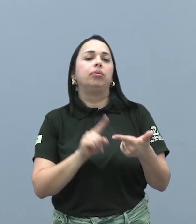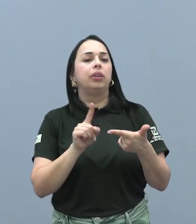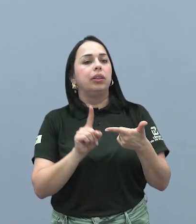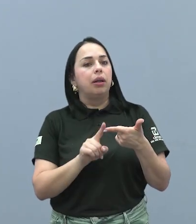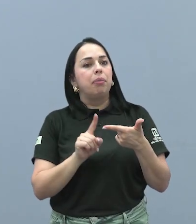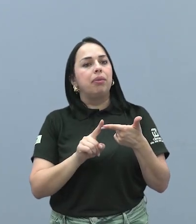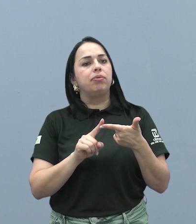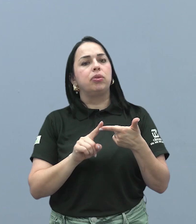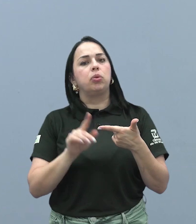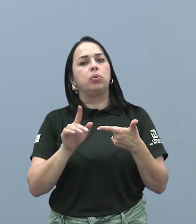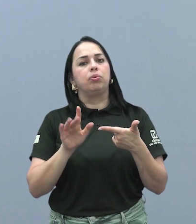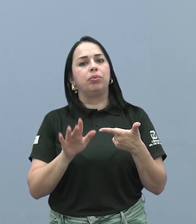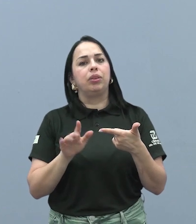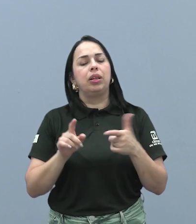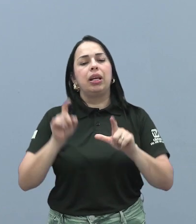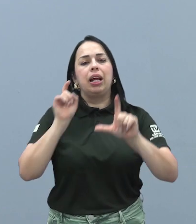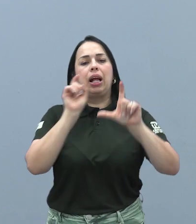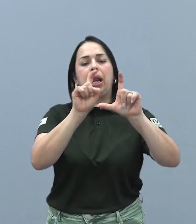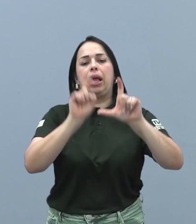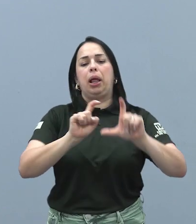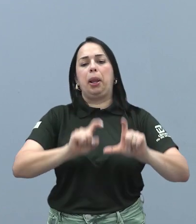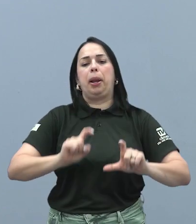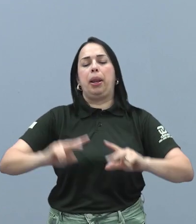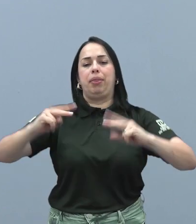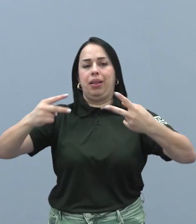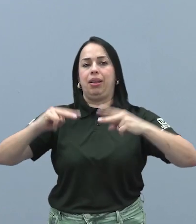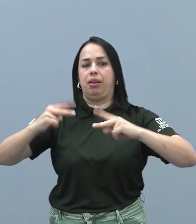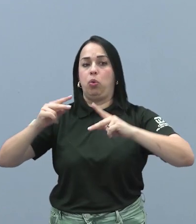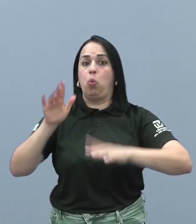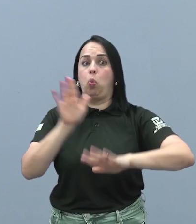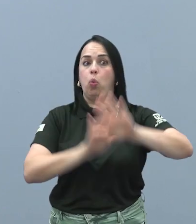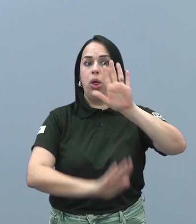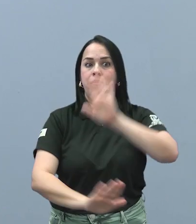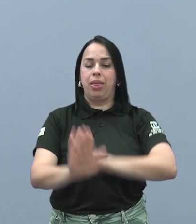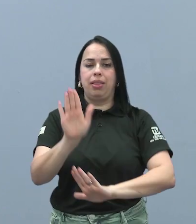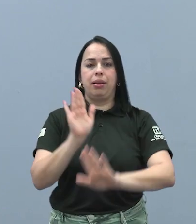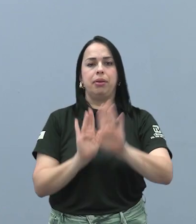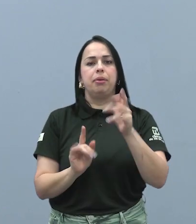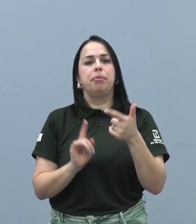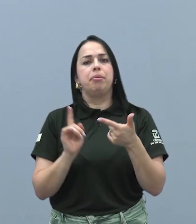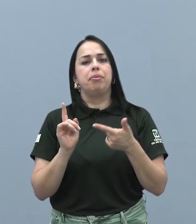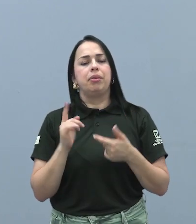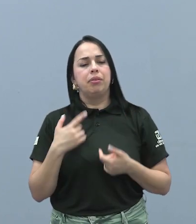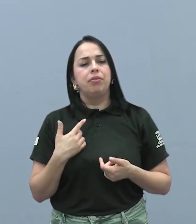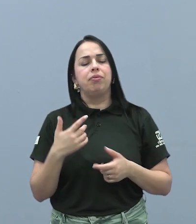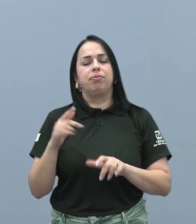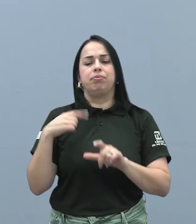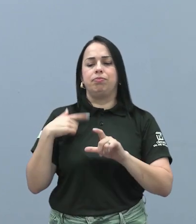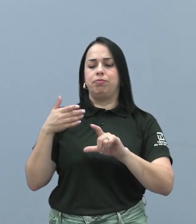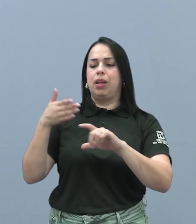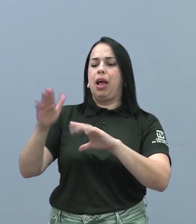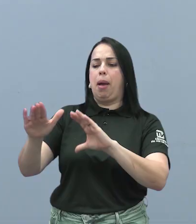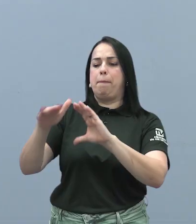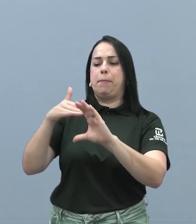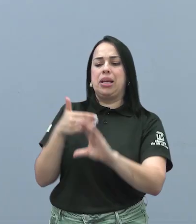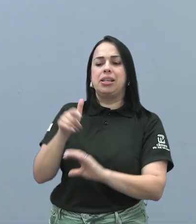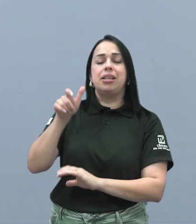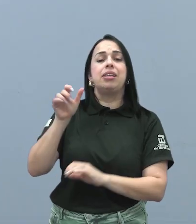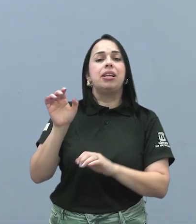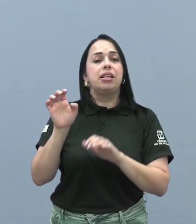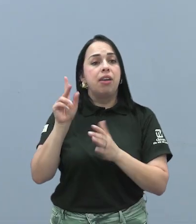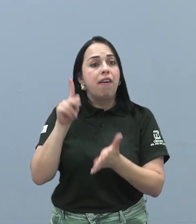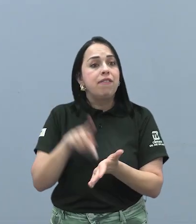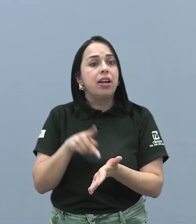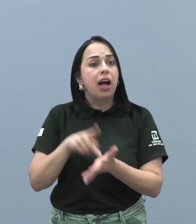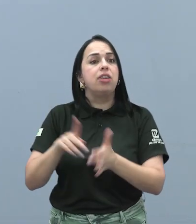Segundo passo é, tome muito cuidado com cliques em links. Então, verifique se realmente aquela mensagem que